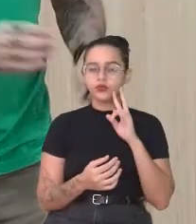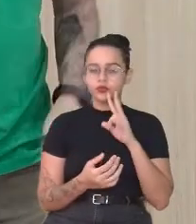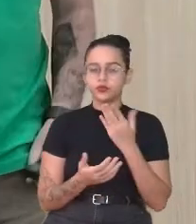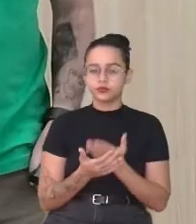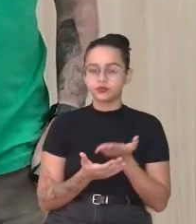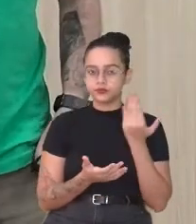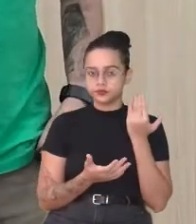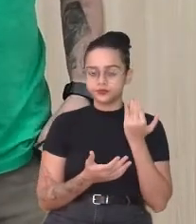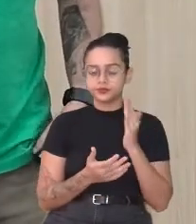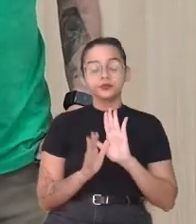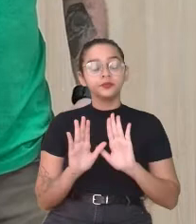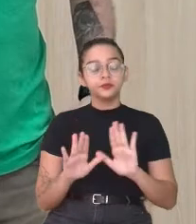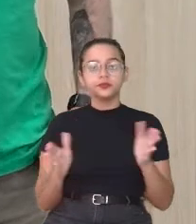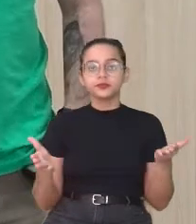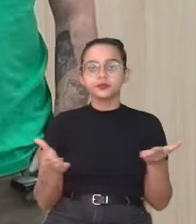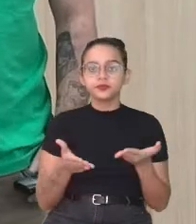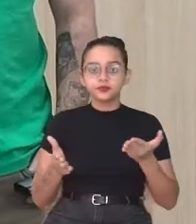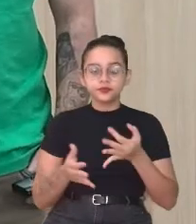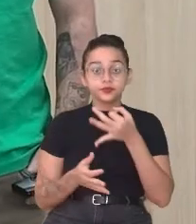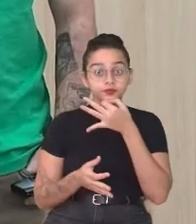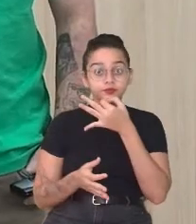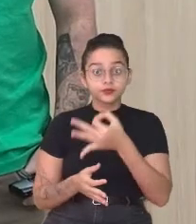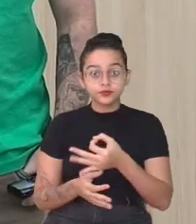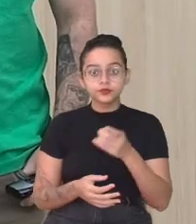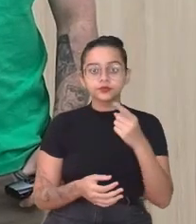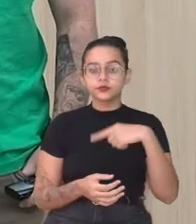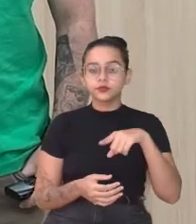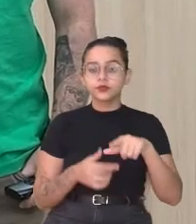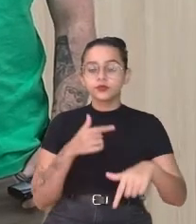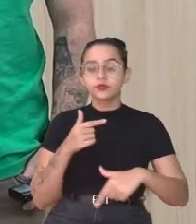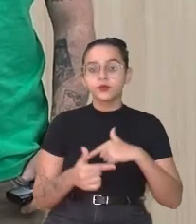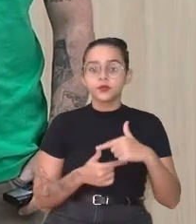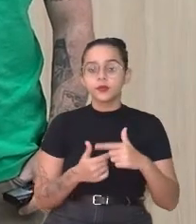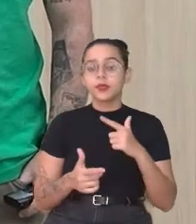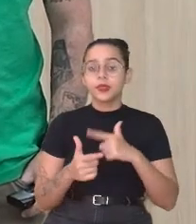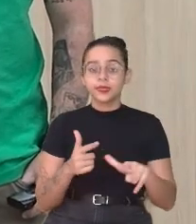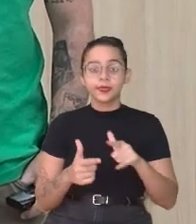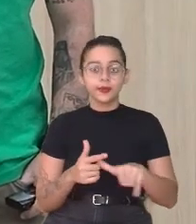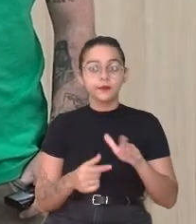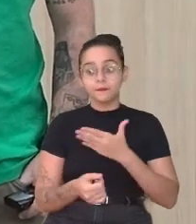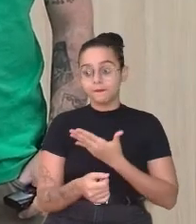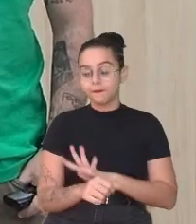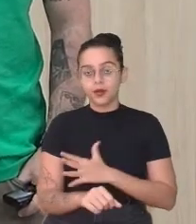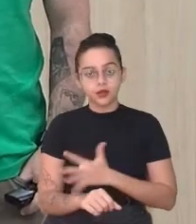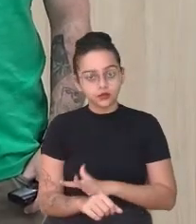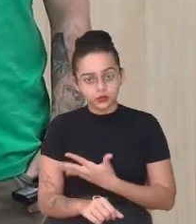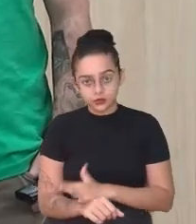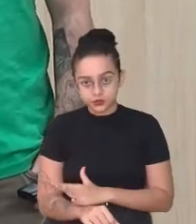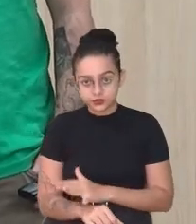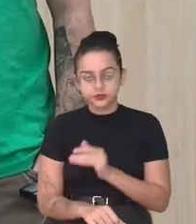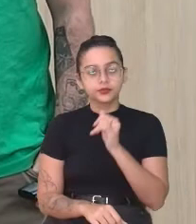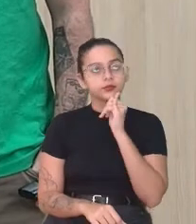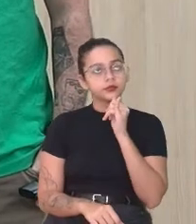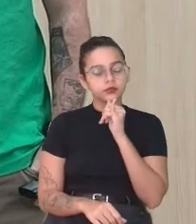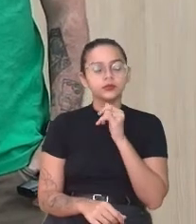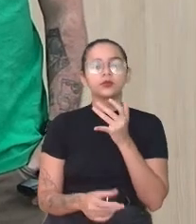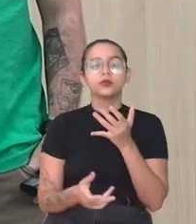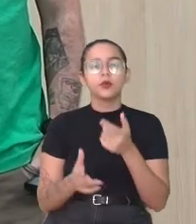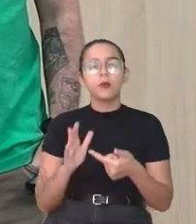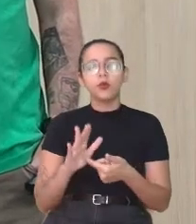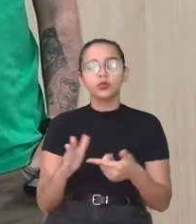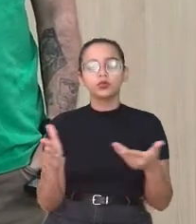de hoje. Só que agora a sugestão é você trabalhar com problemas práticos. Ou seja, o exemplo que eu trouxe